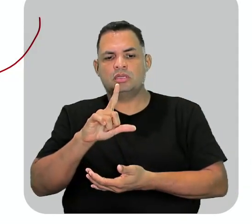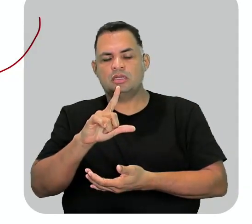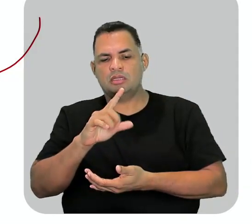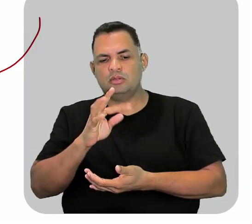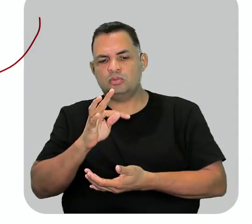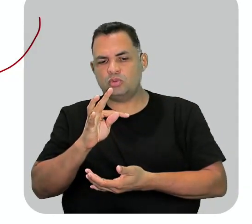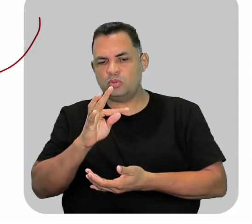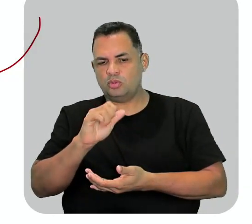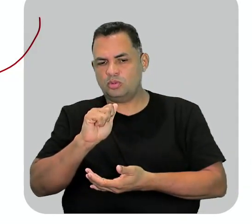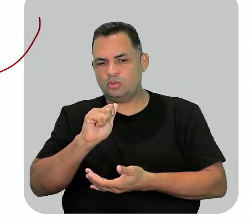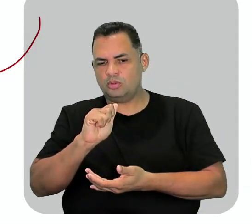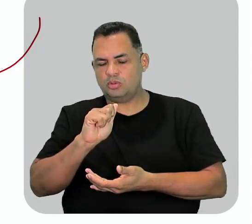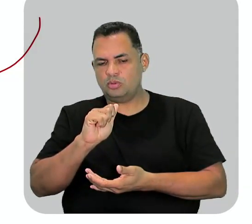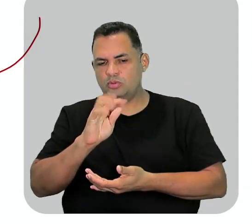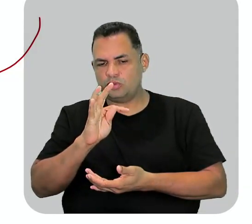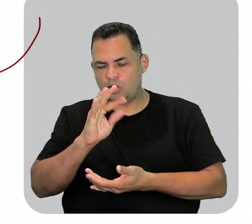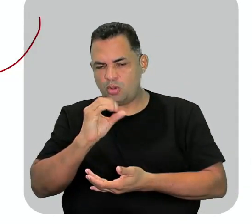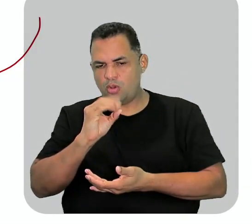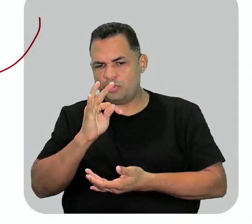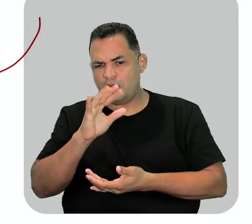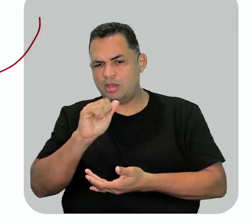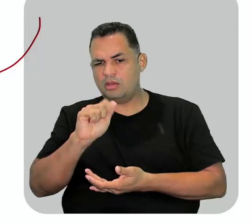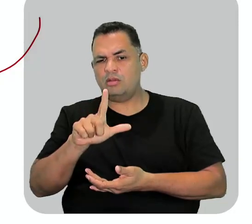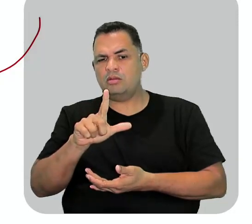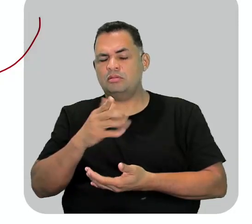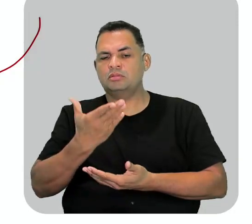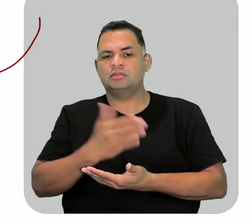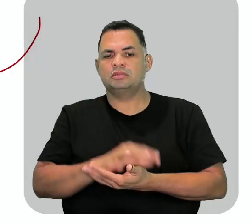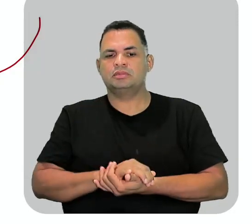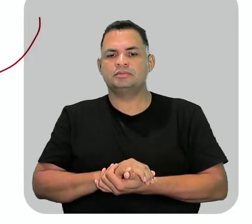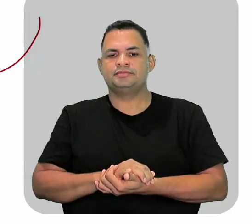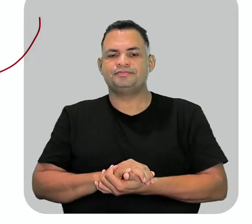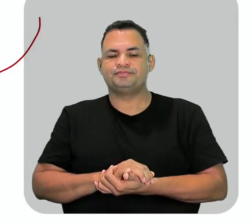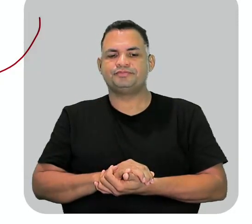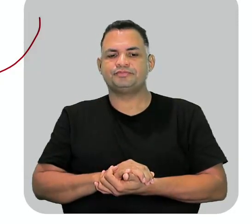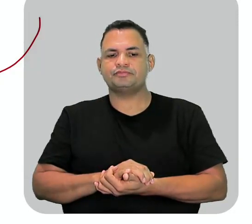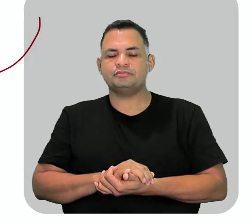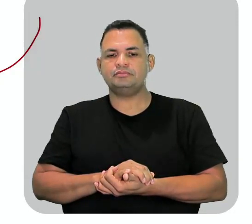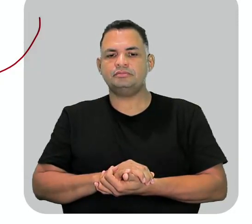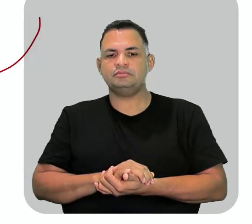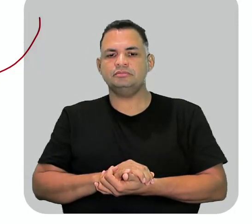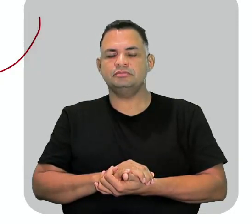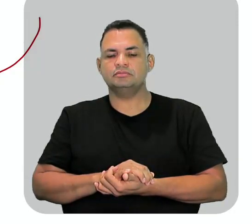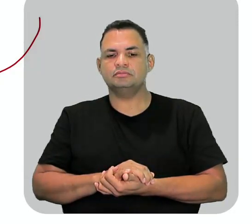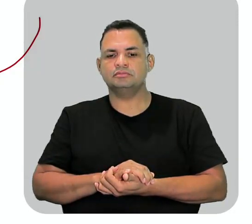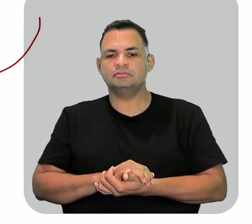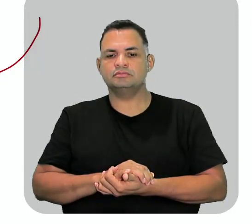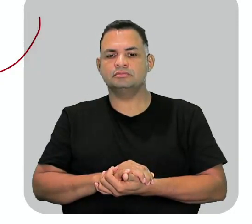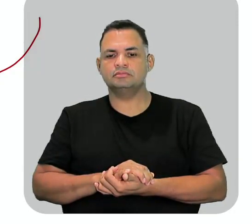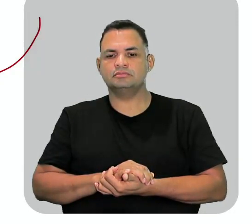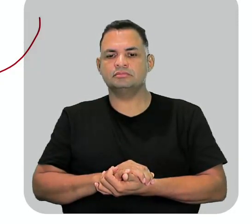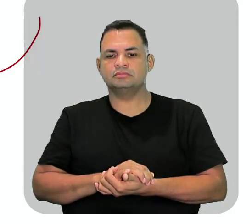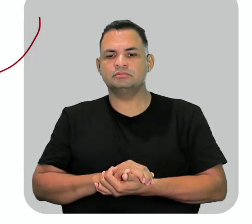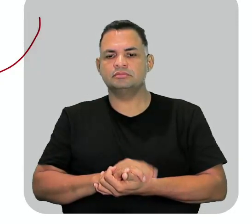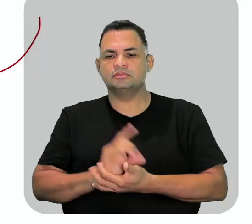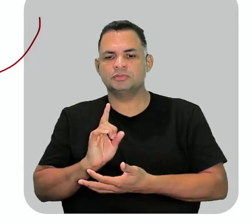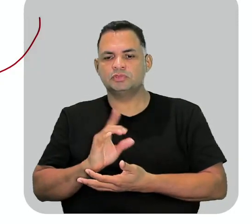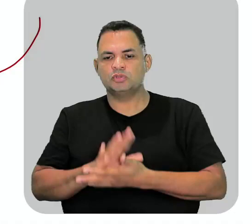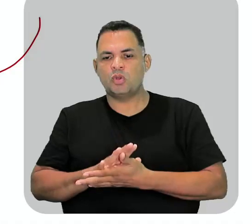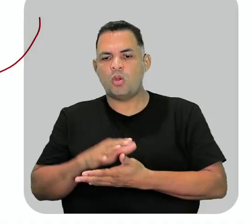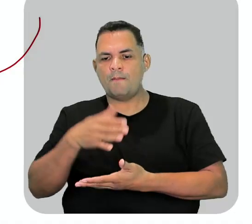total. Quando a gente pega somente até aqui, ó, a formação do aldeído, aí nós temos